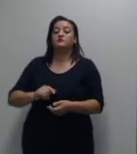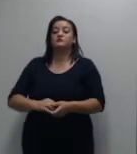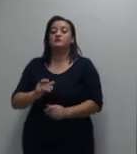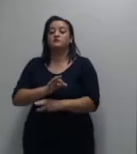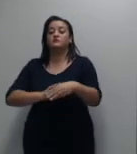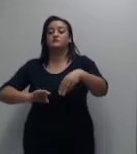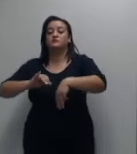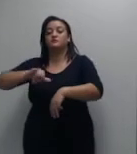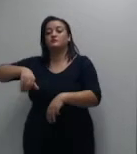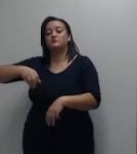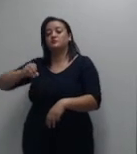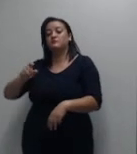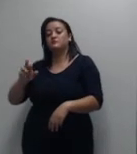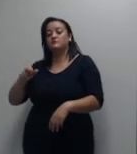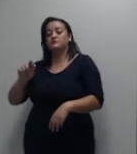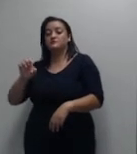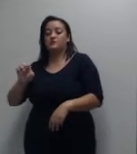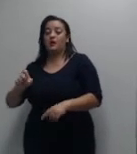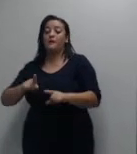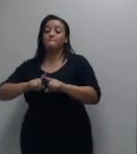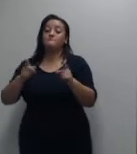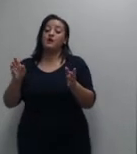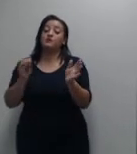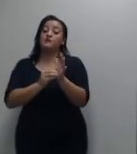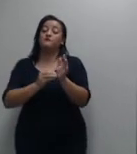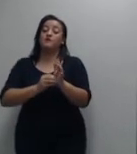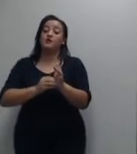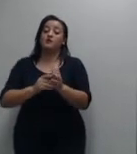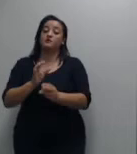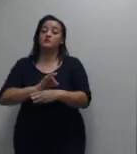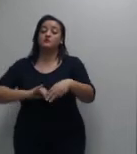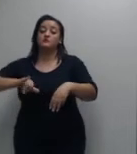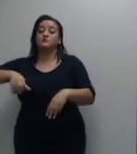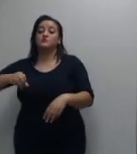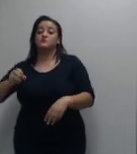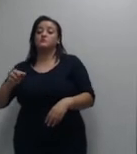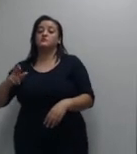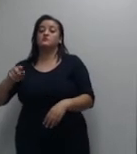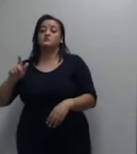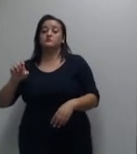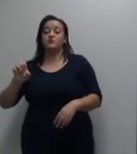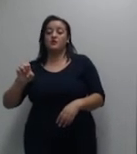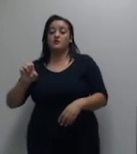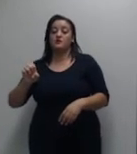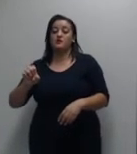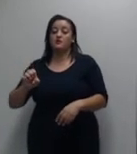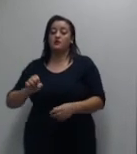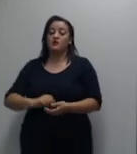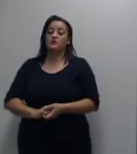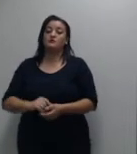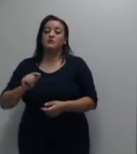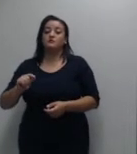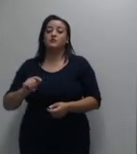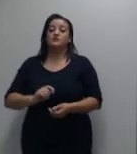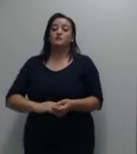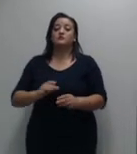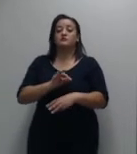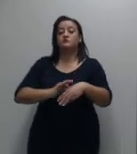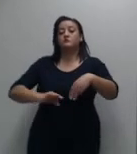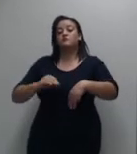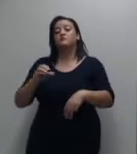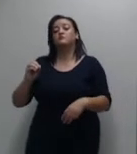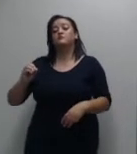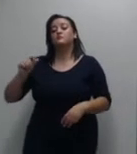Mussi mais pela ausência do ministro Jorge Mussi ano passa automaticamente a cor do conhecimento para o ministro og Fernandes